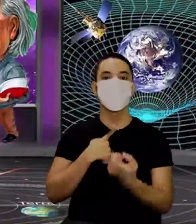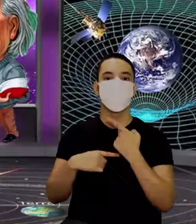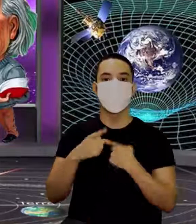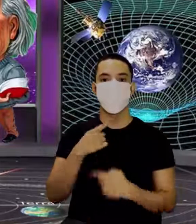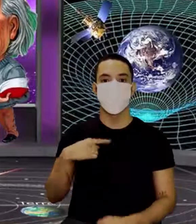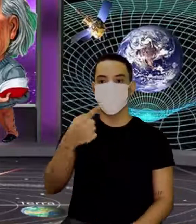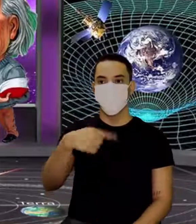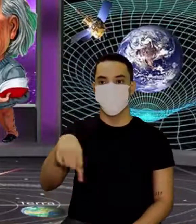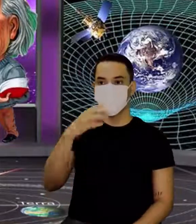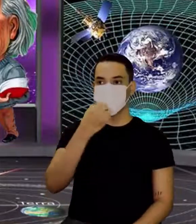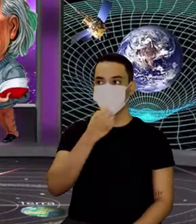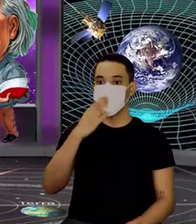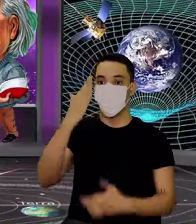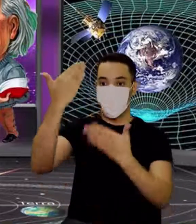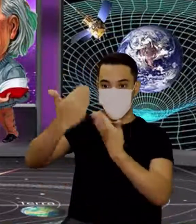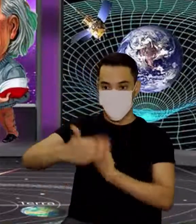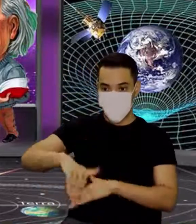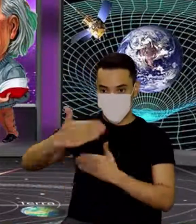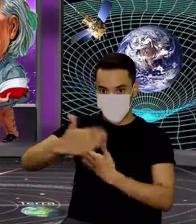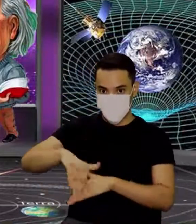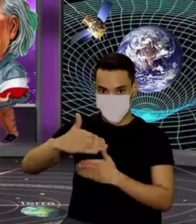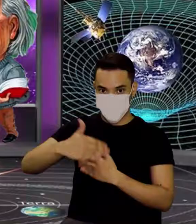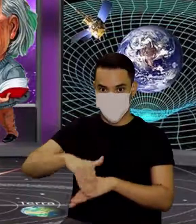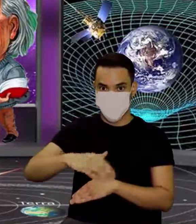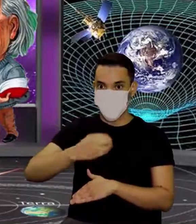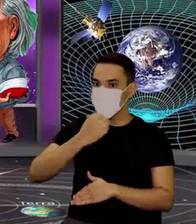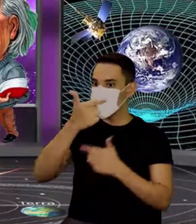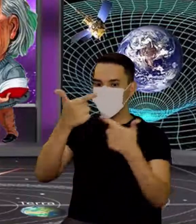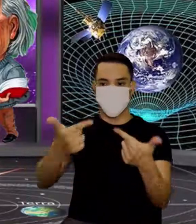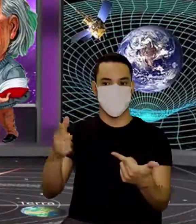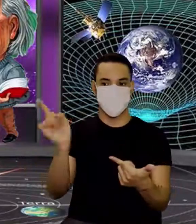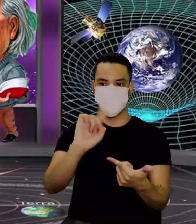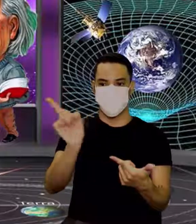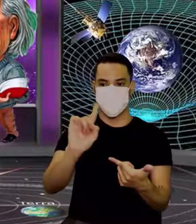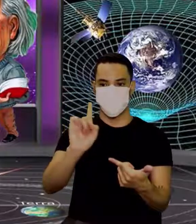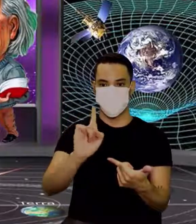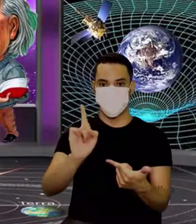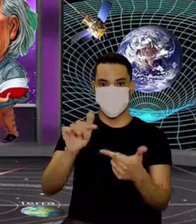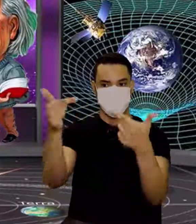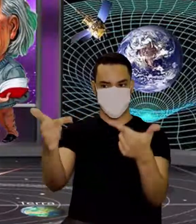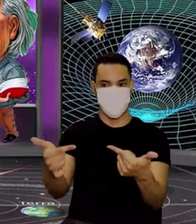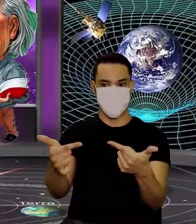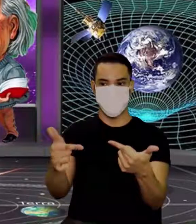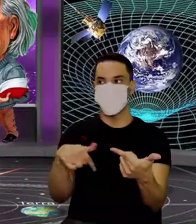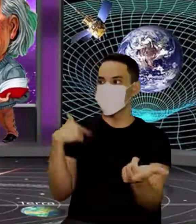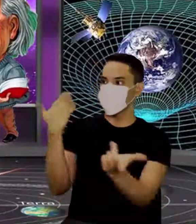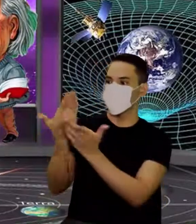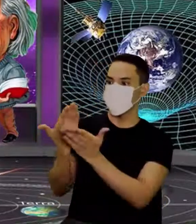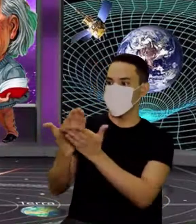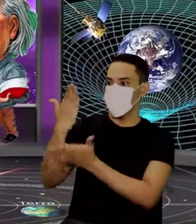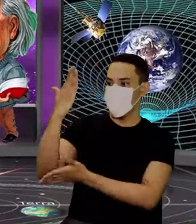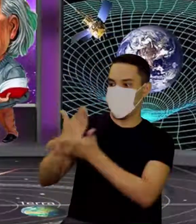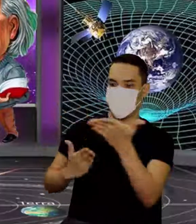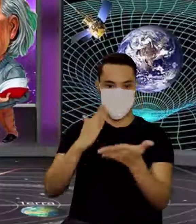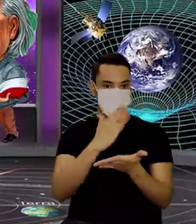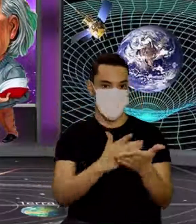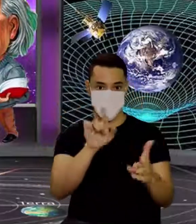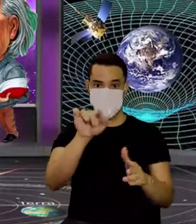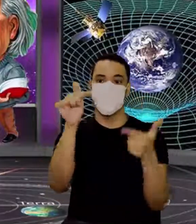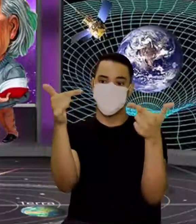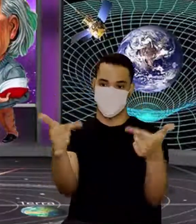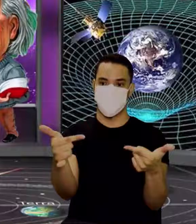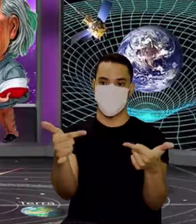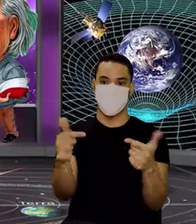uma boa prova, né? Boa prova, não é boa sorte. Boa sorte é, vai que você estudou, só a metade cai a metade, é sorte,